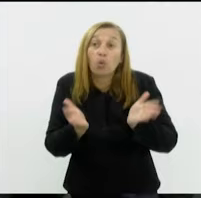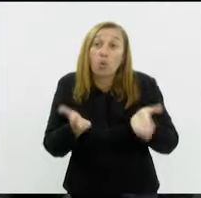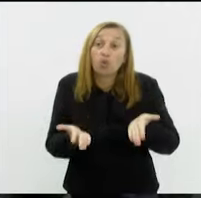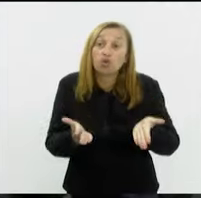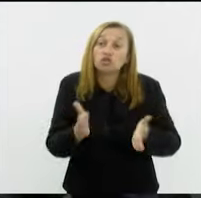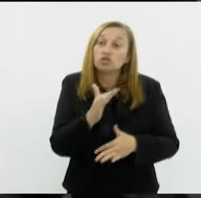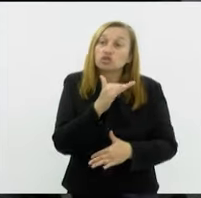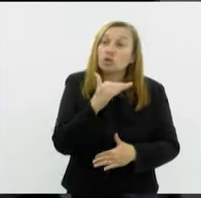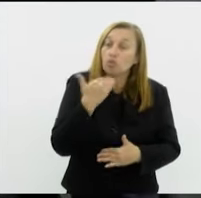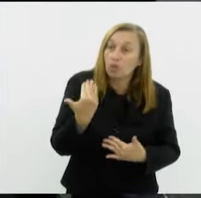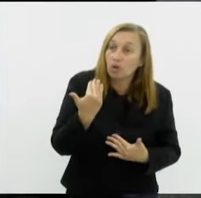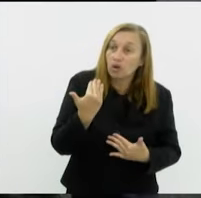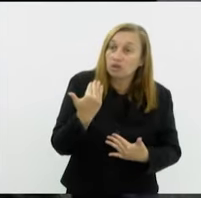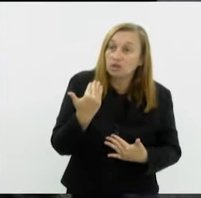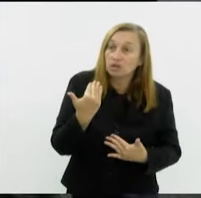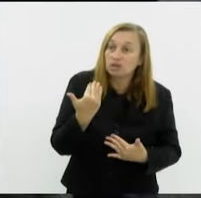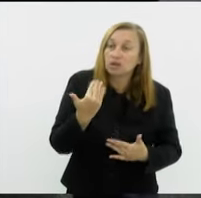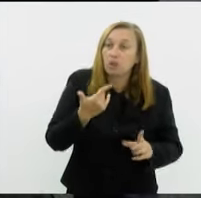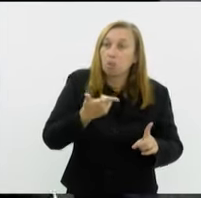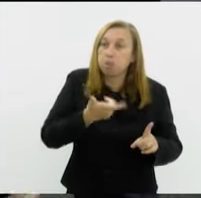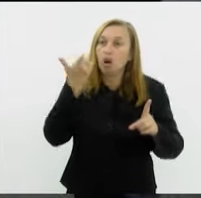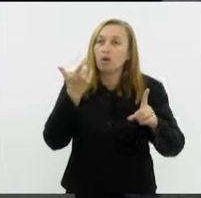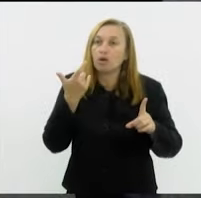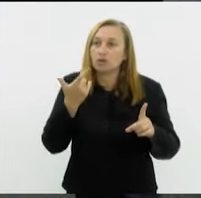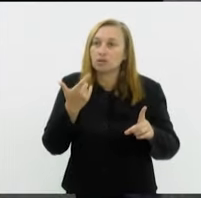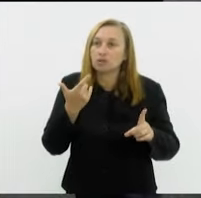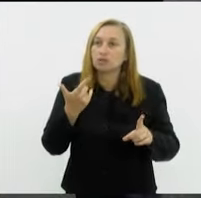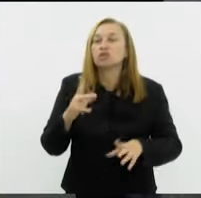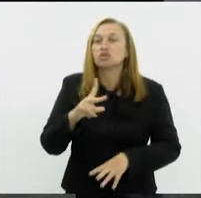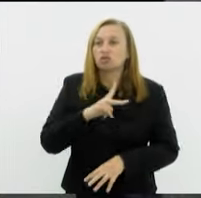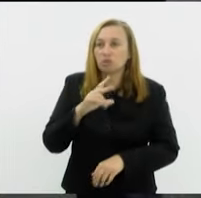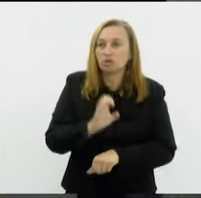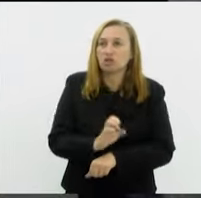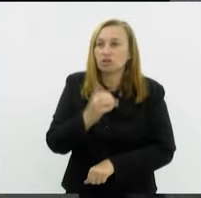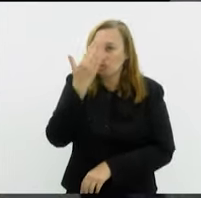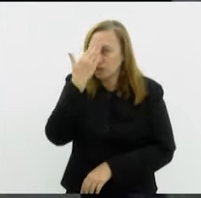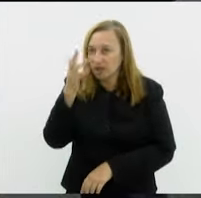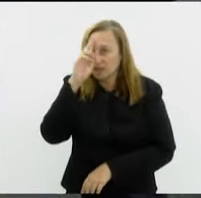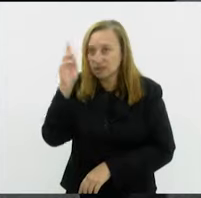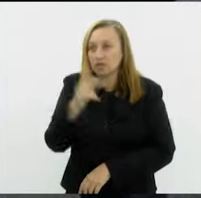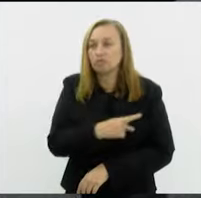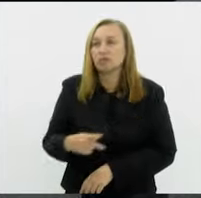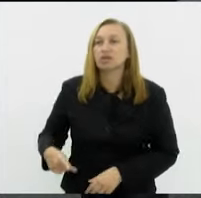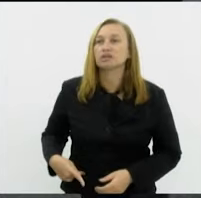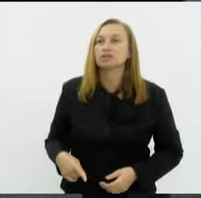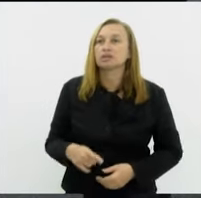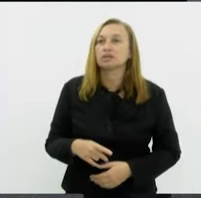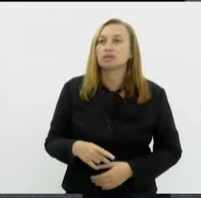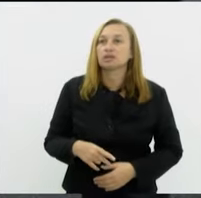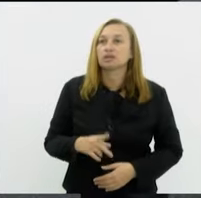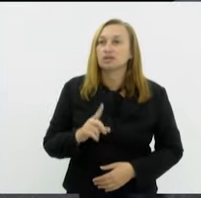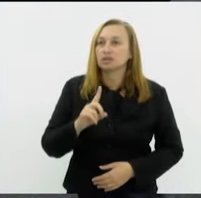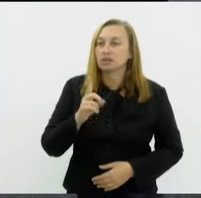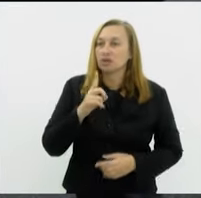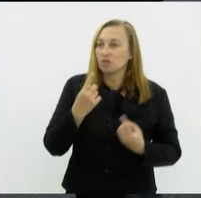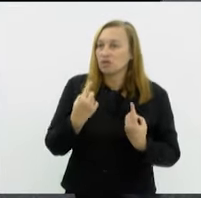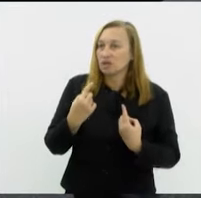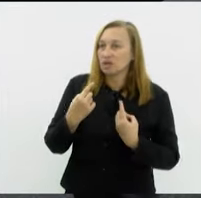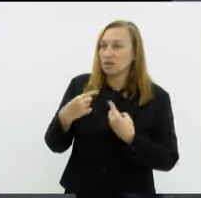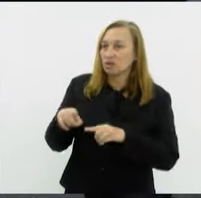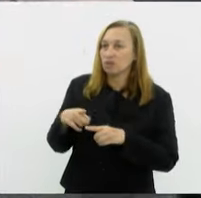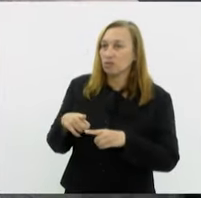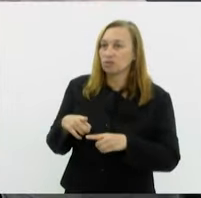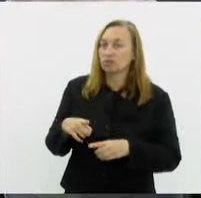estão mortos pela bala de fuzil do próprio Estado. Muito obrigada, senhor presidente. Não flertarei com a ignorância